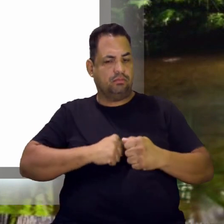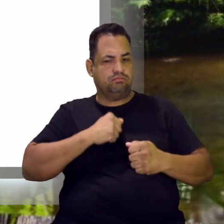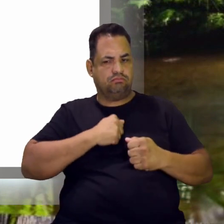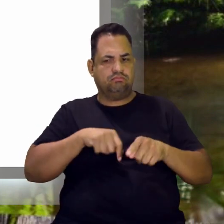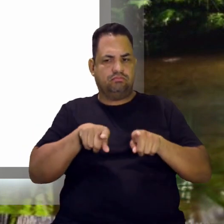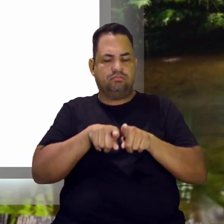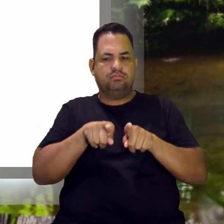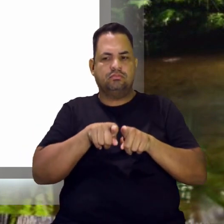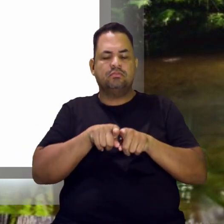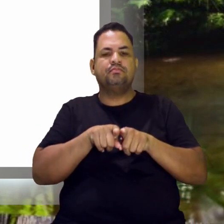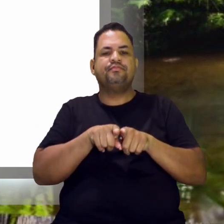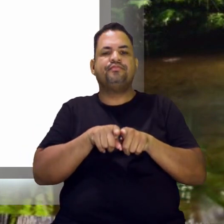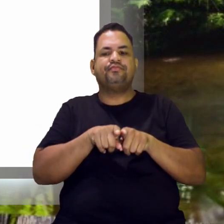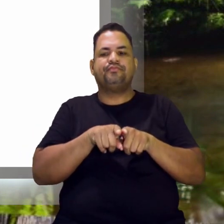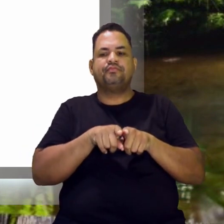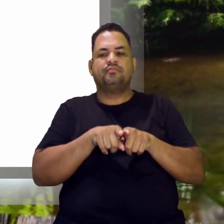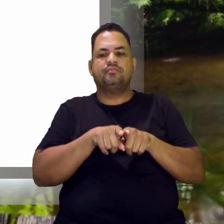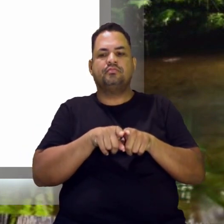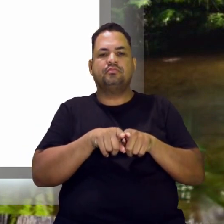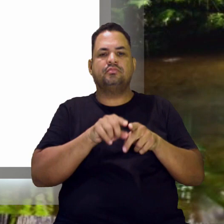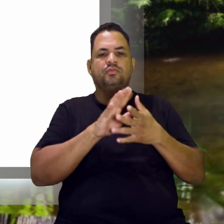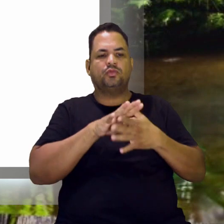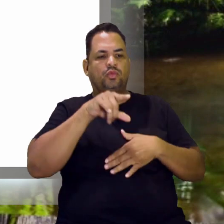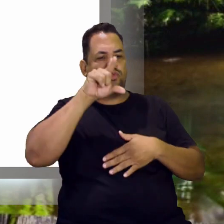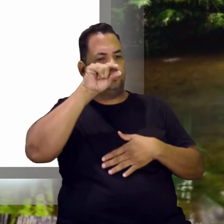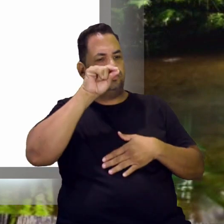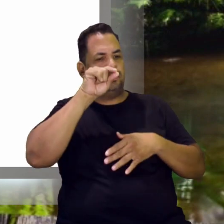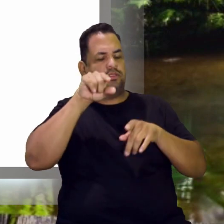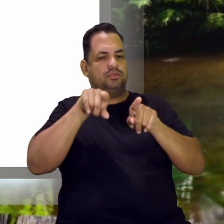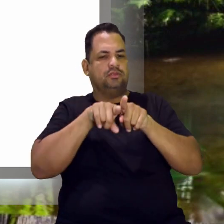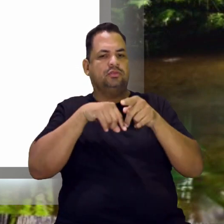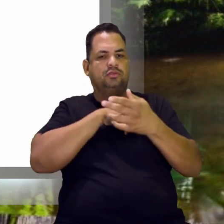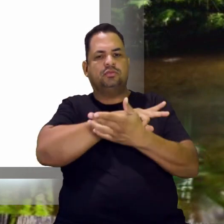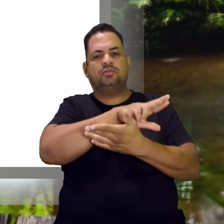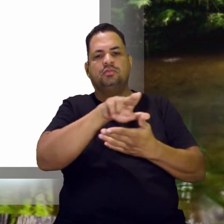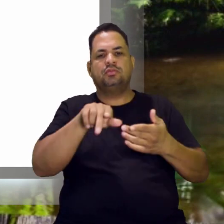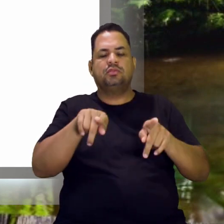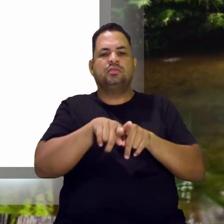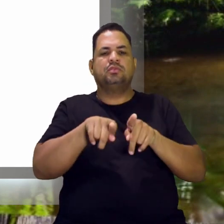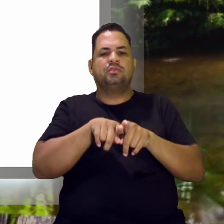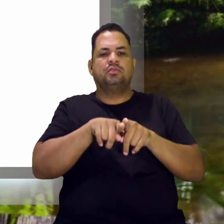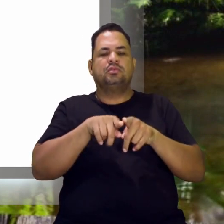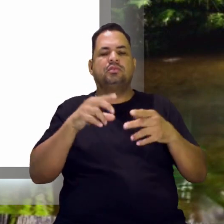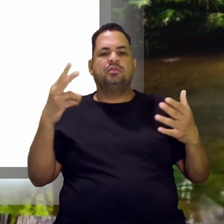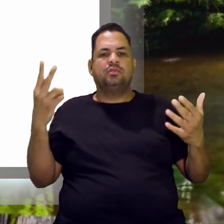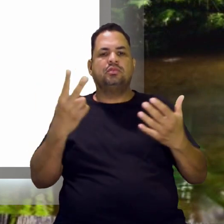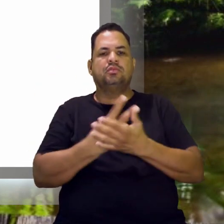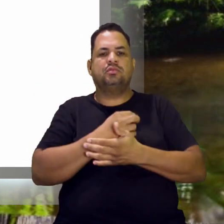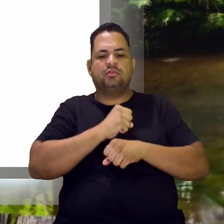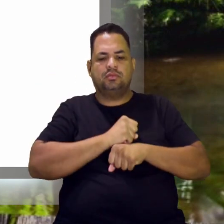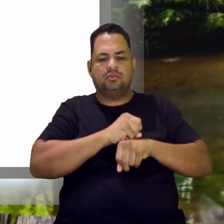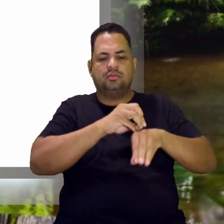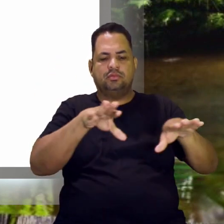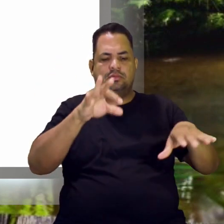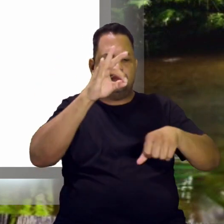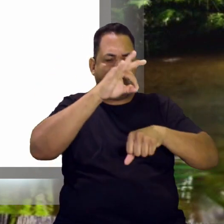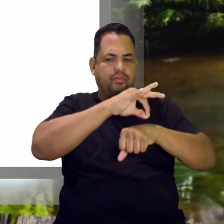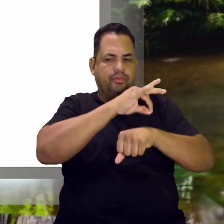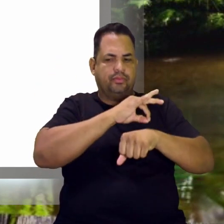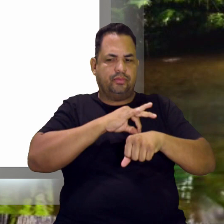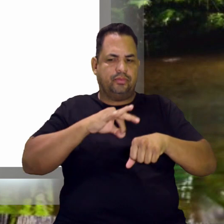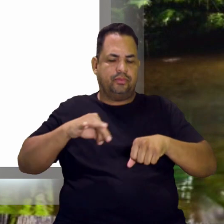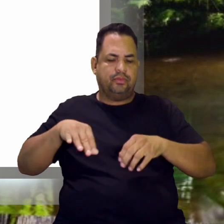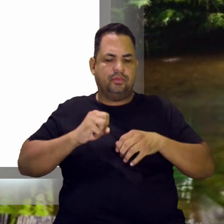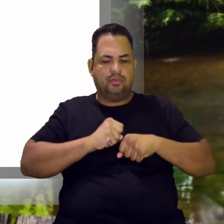né? Dos pássaros e tal, vai acontecendo a dispersão dessas sementes.